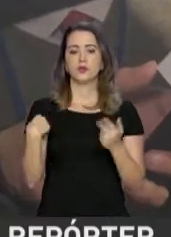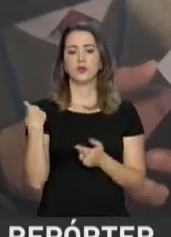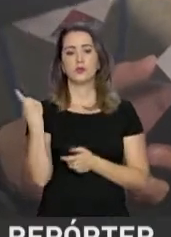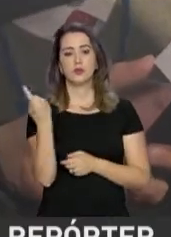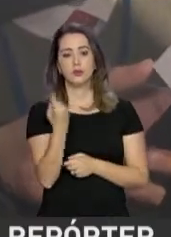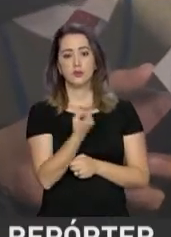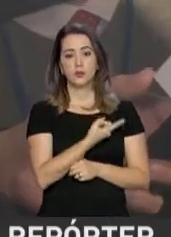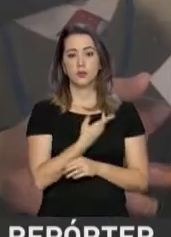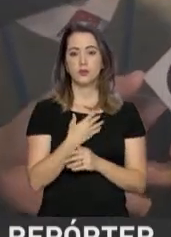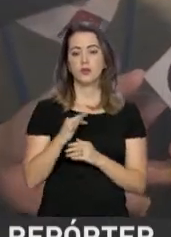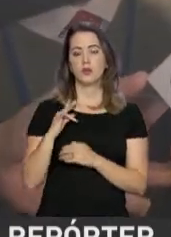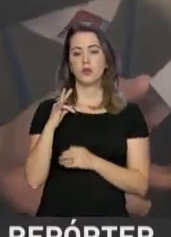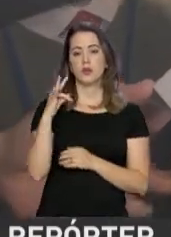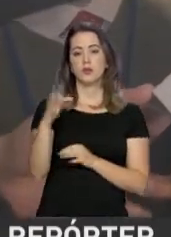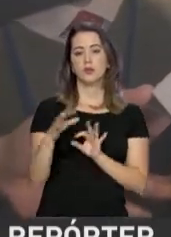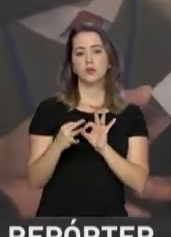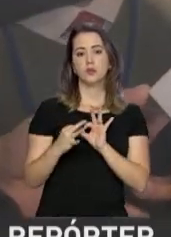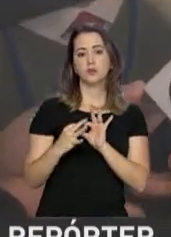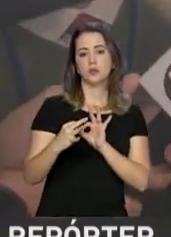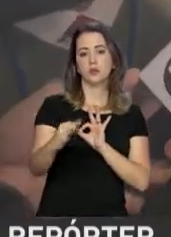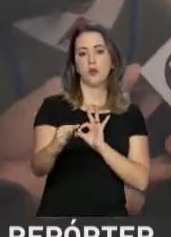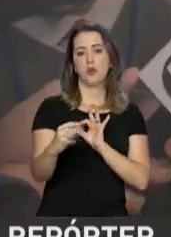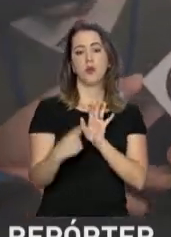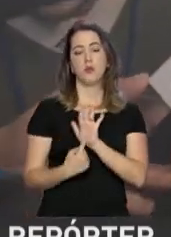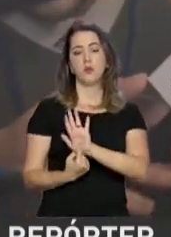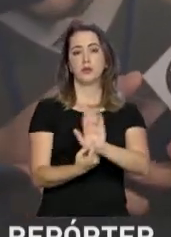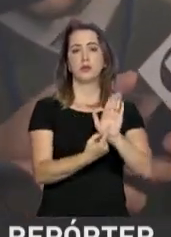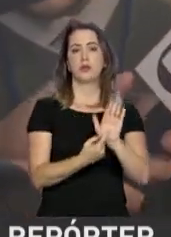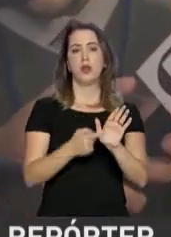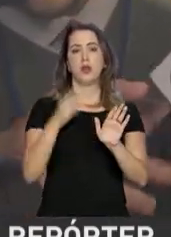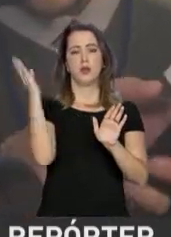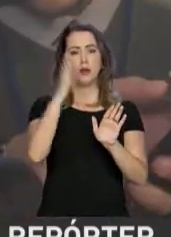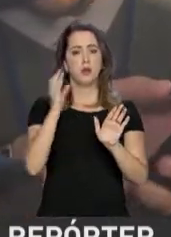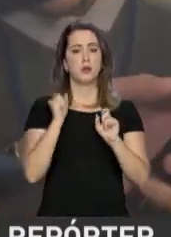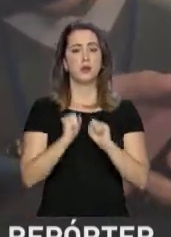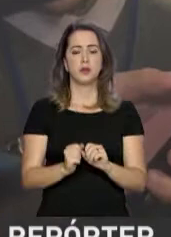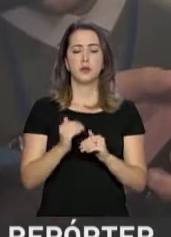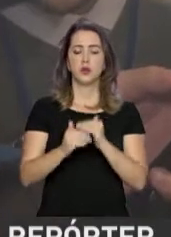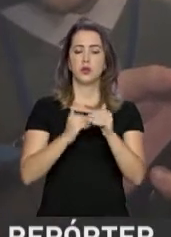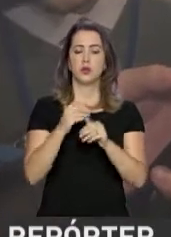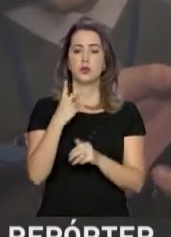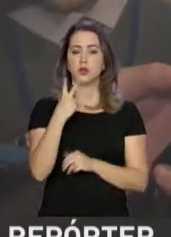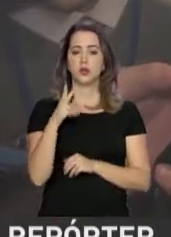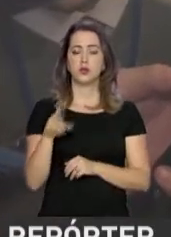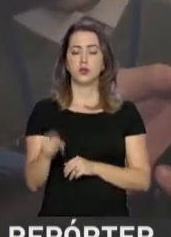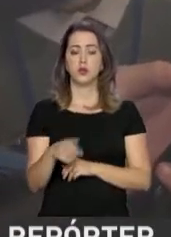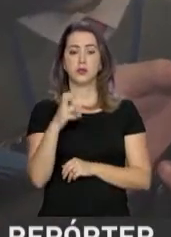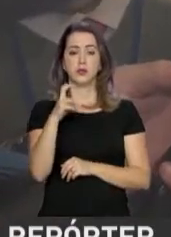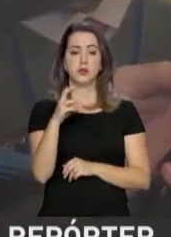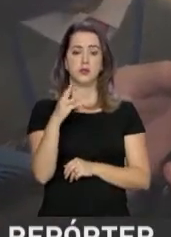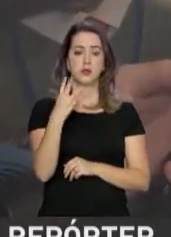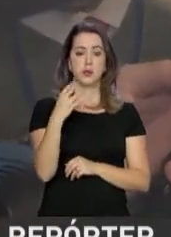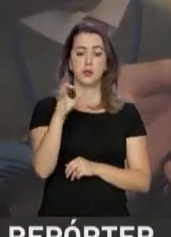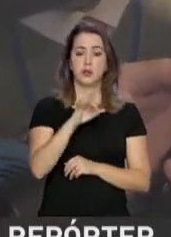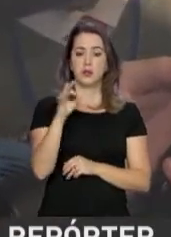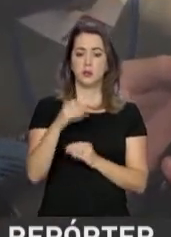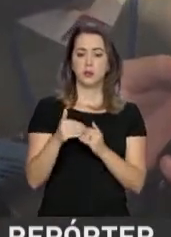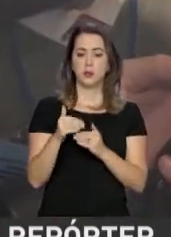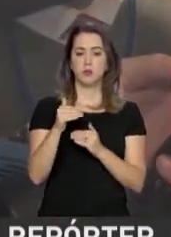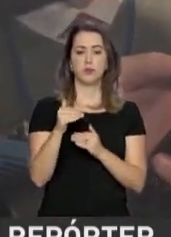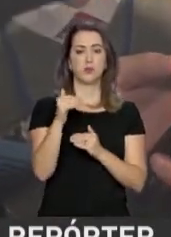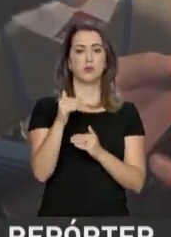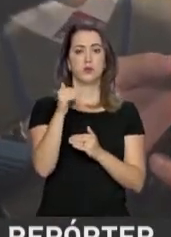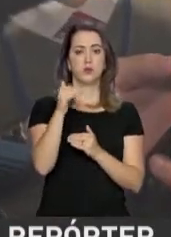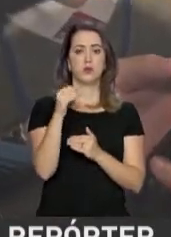nossas projeções mostram que o brasil pode crescer em torno de 26 3% pelos próximos cinco anos sem gerar